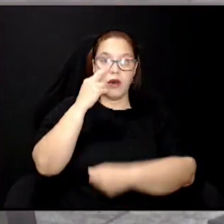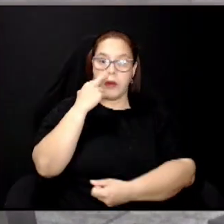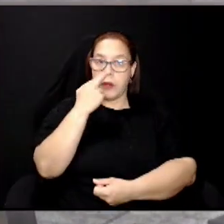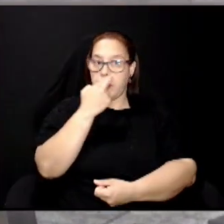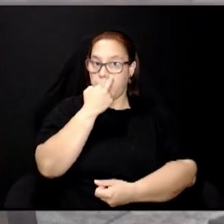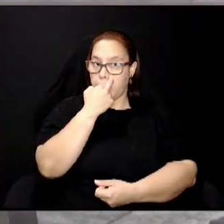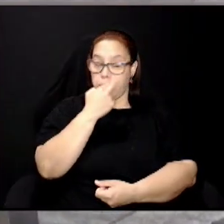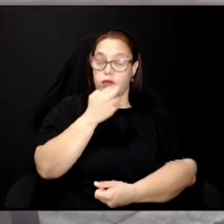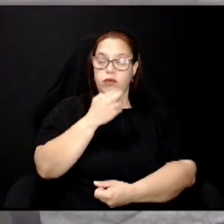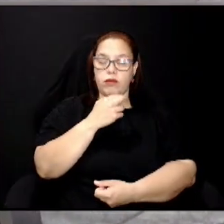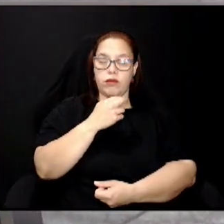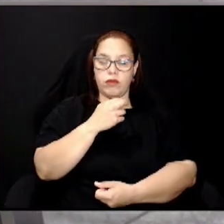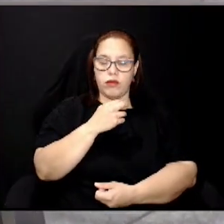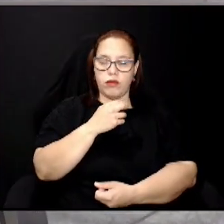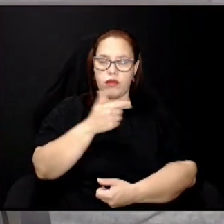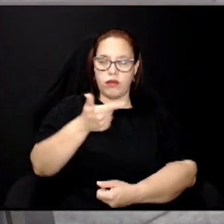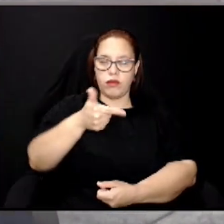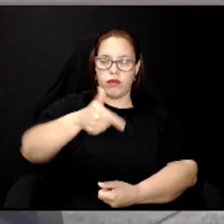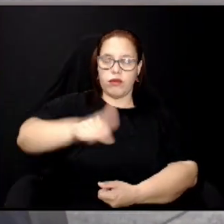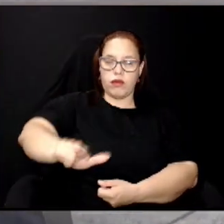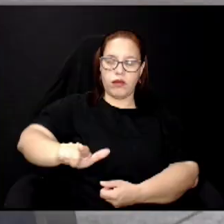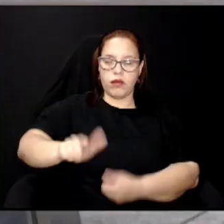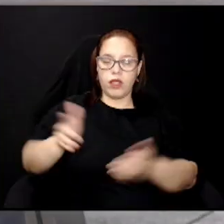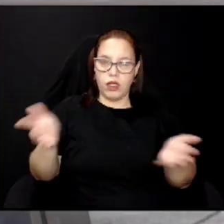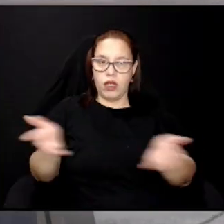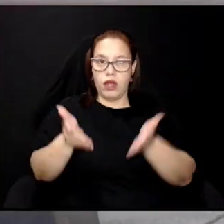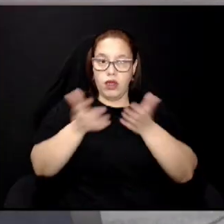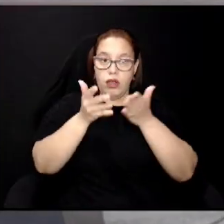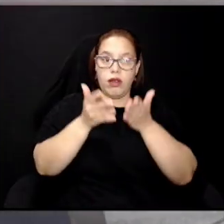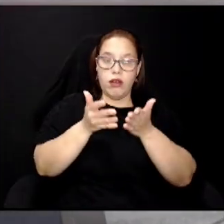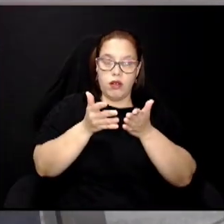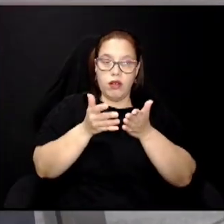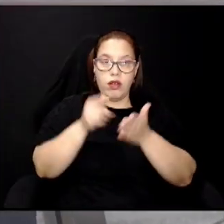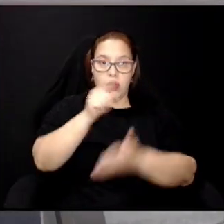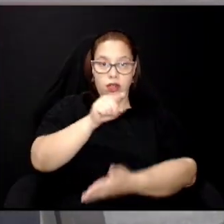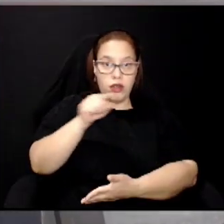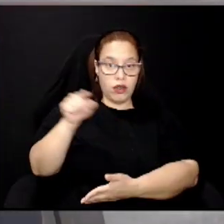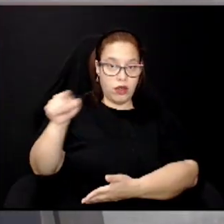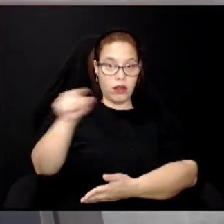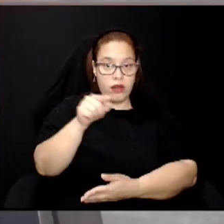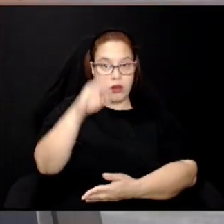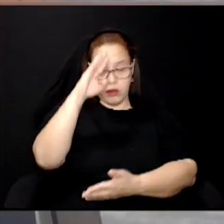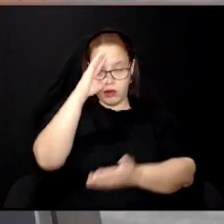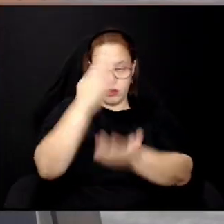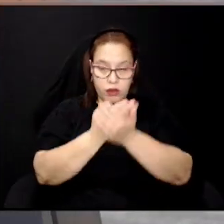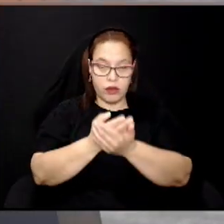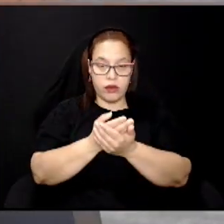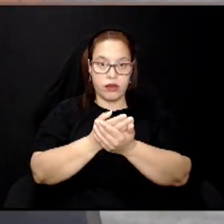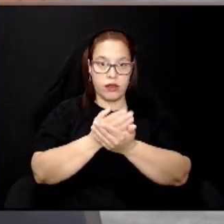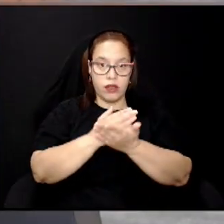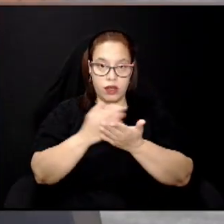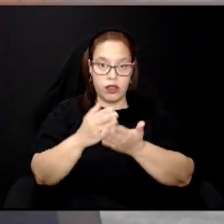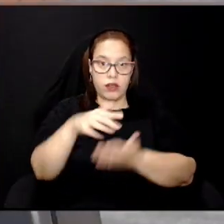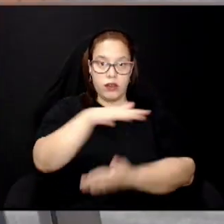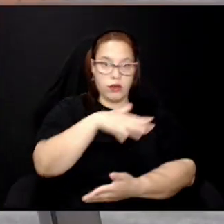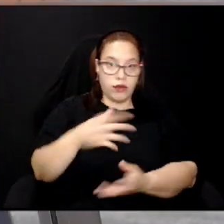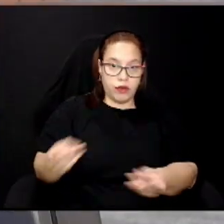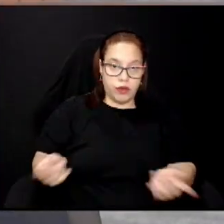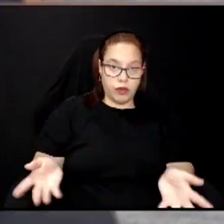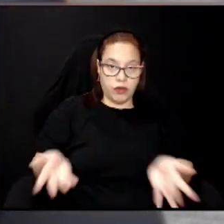agradeço, mais uma vez a iniciativa aí daqueles que acreditam no comércio da região de Campinas. Trouxemos